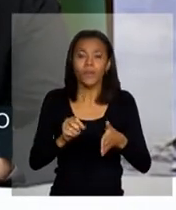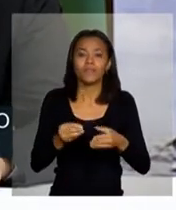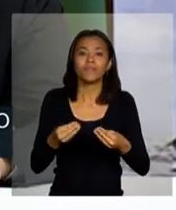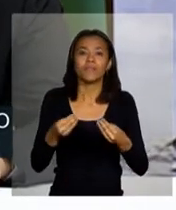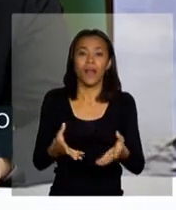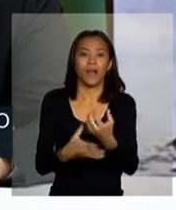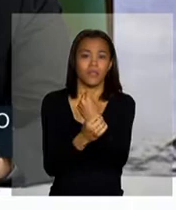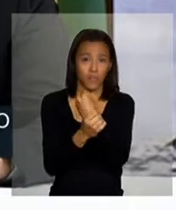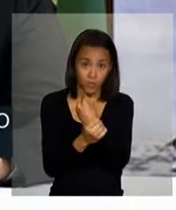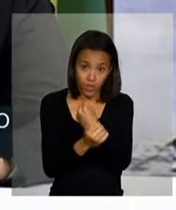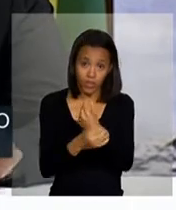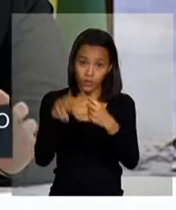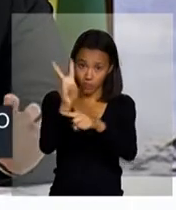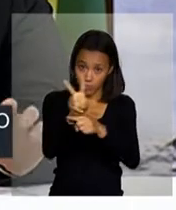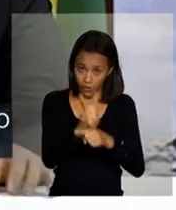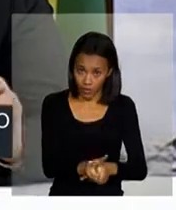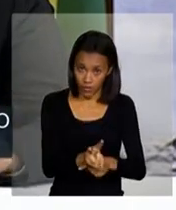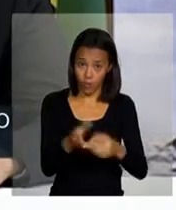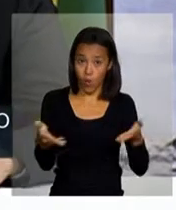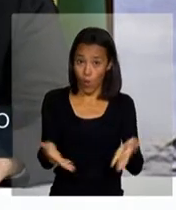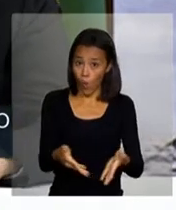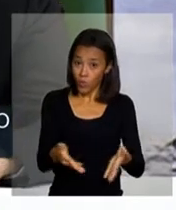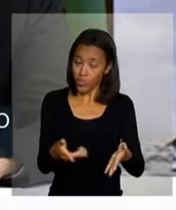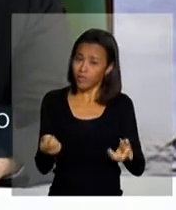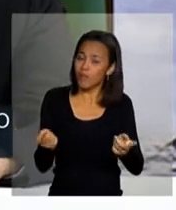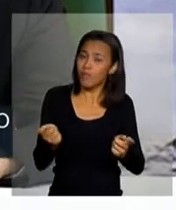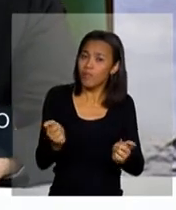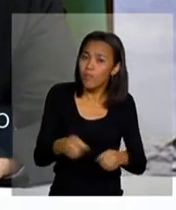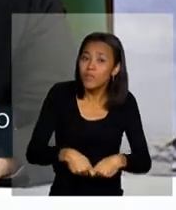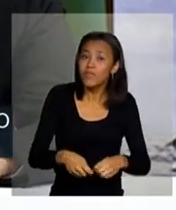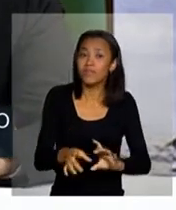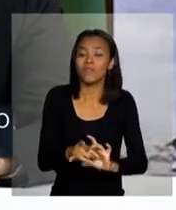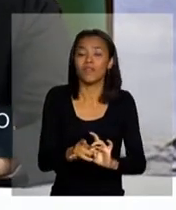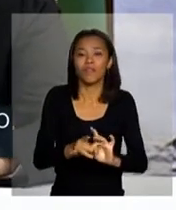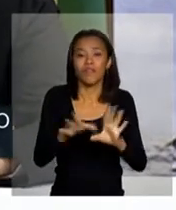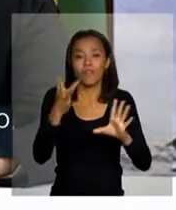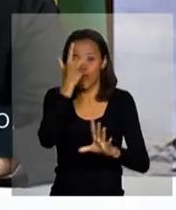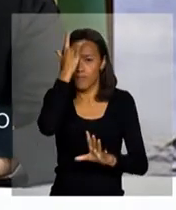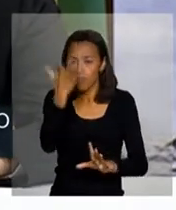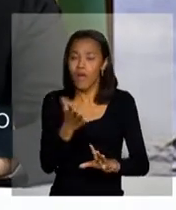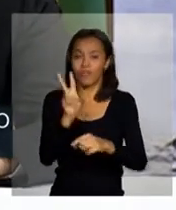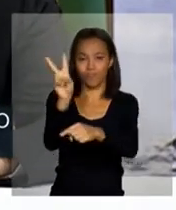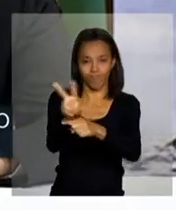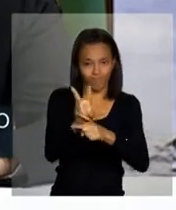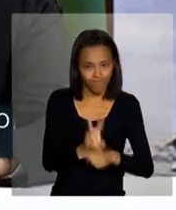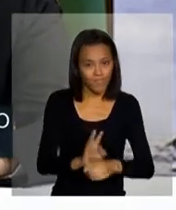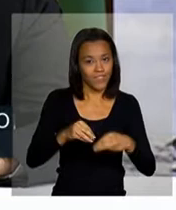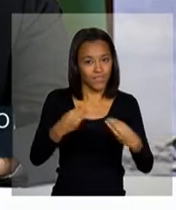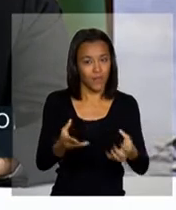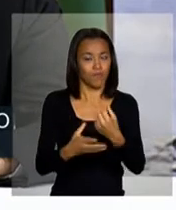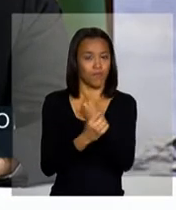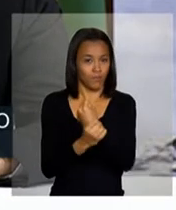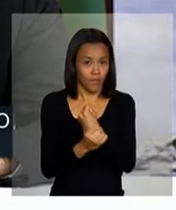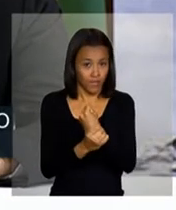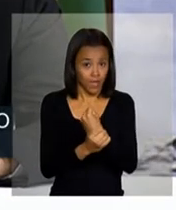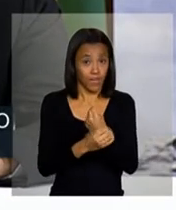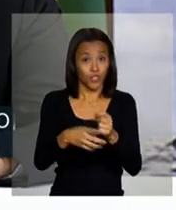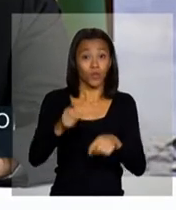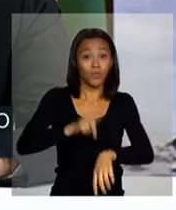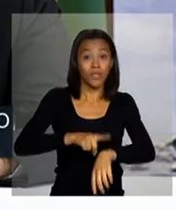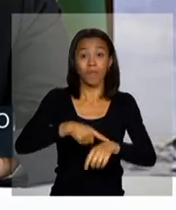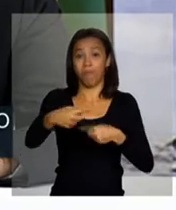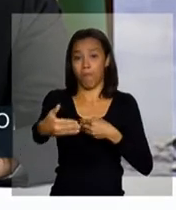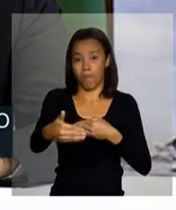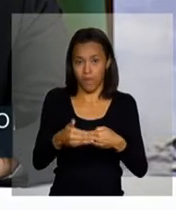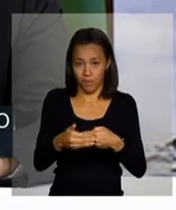garantia do empréstimo. Hoje, é a viabilidade do projeto. Isso faz com que a garantia possa ser bem menor do que aquela exigida